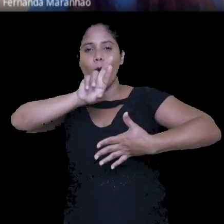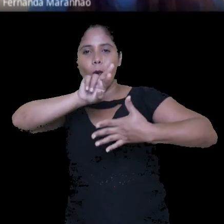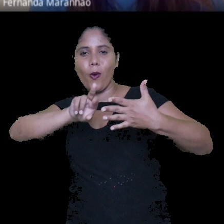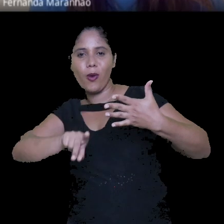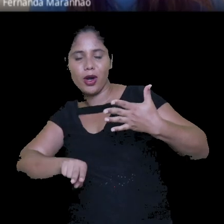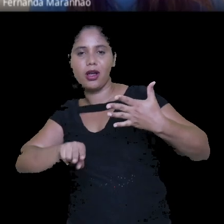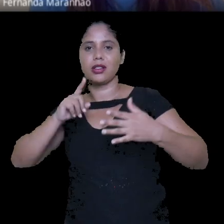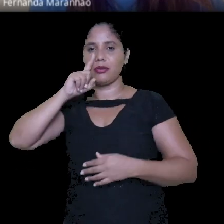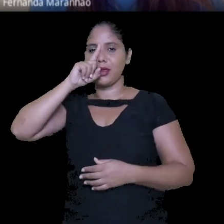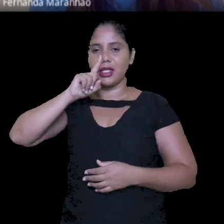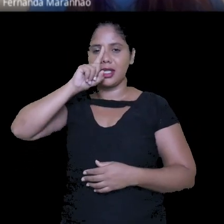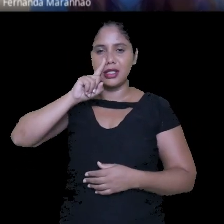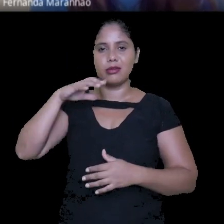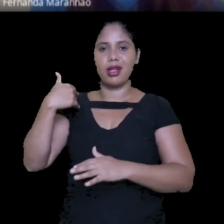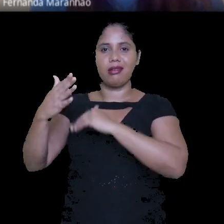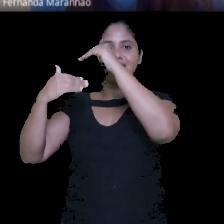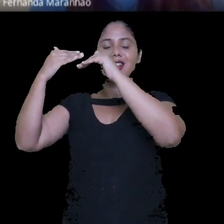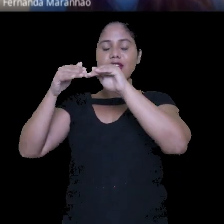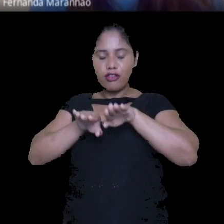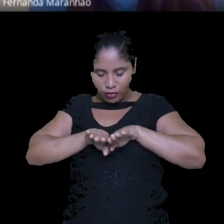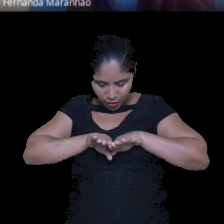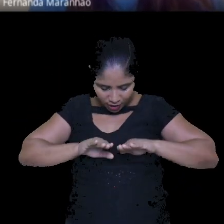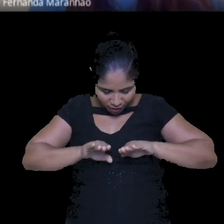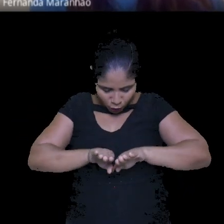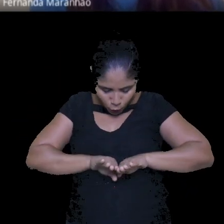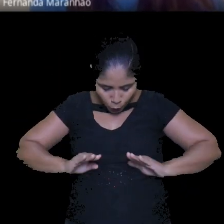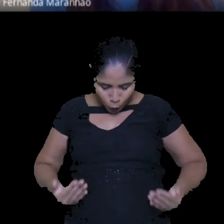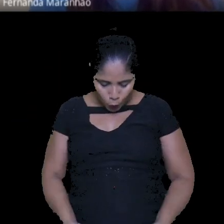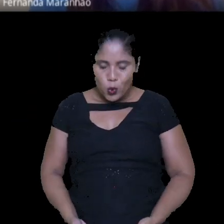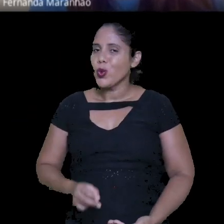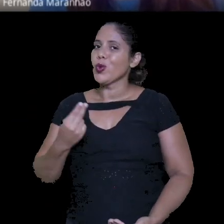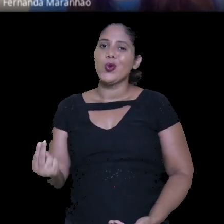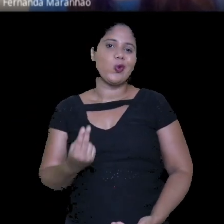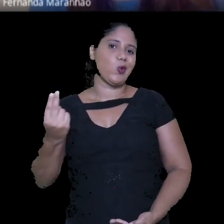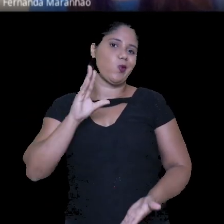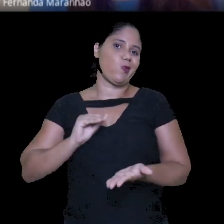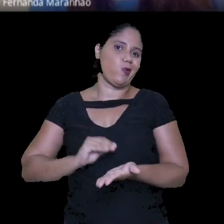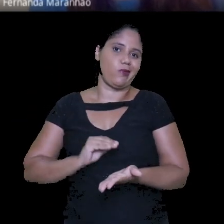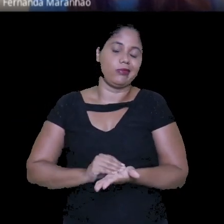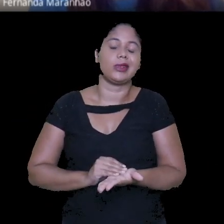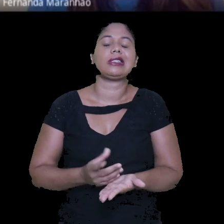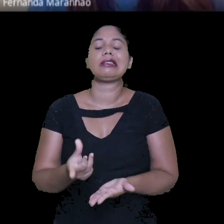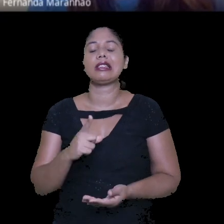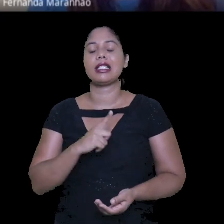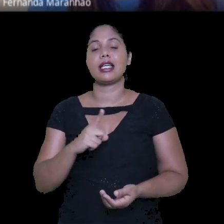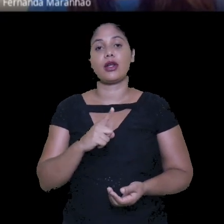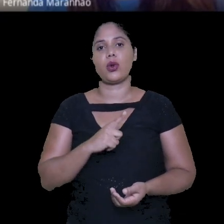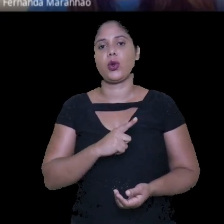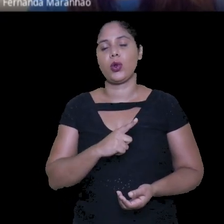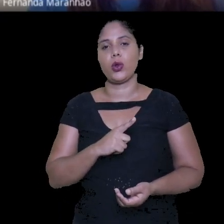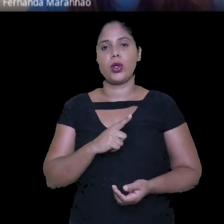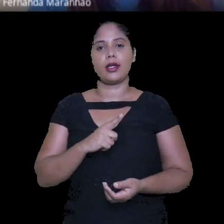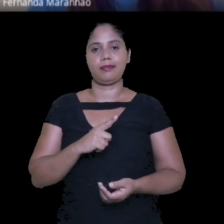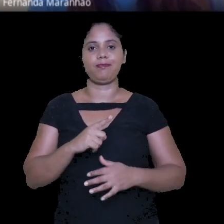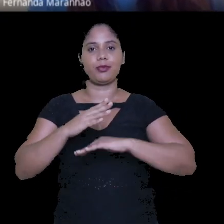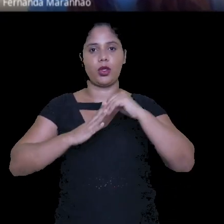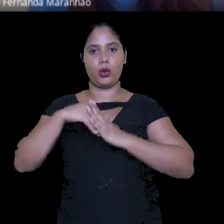e que coloca fatores de alto risco como sendo uma história de pré-eclâmpsia em gestação